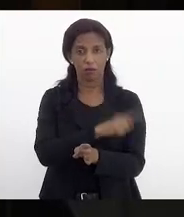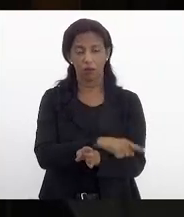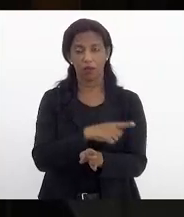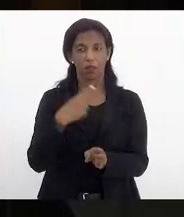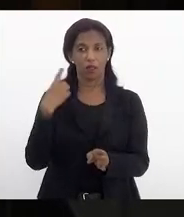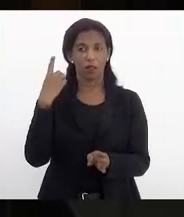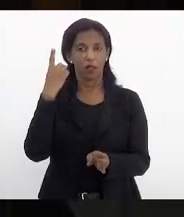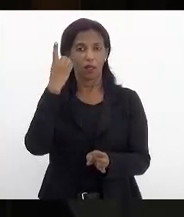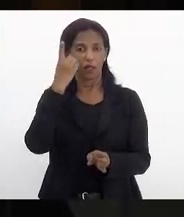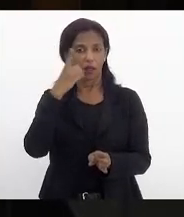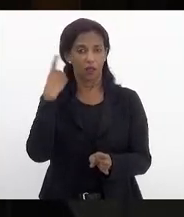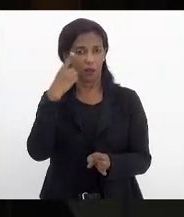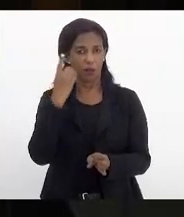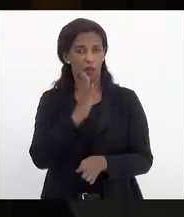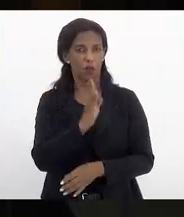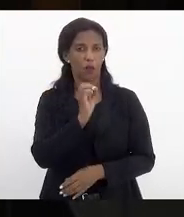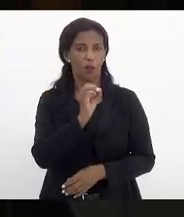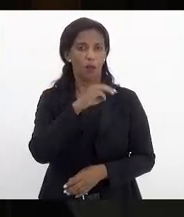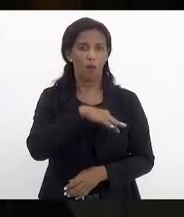deputado Bom Tempo,